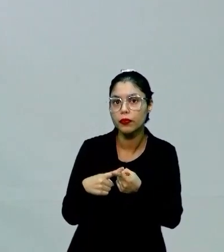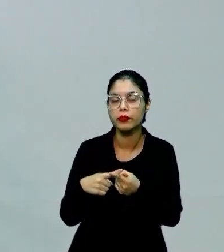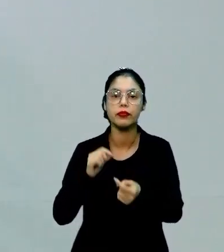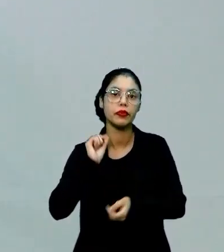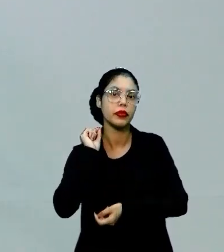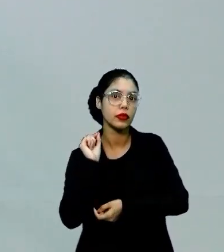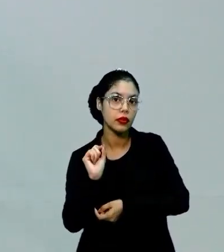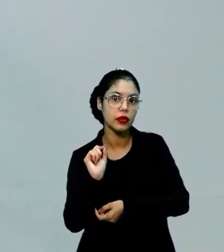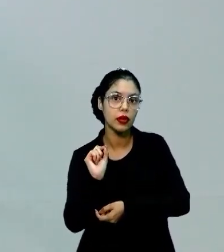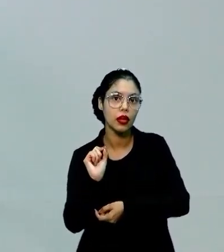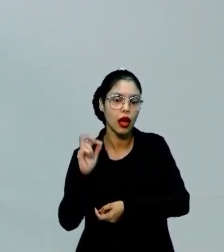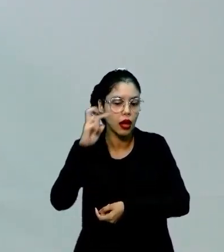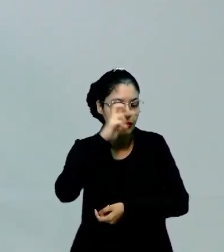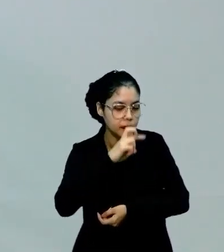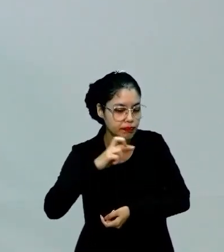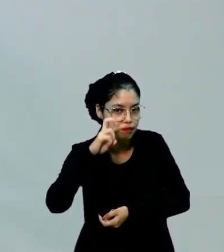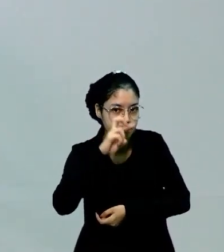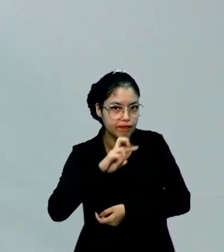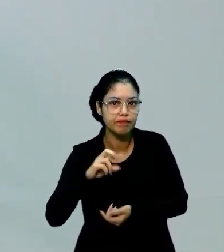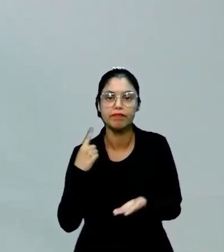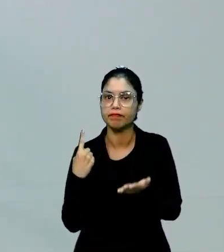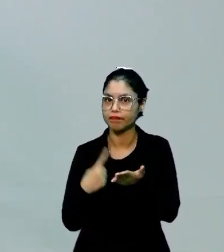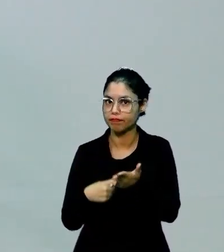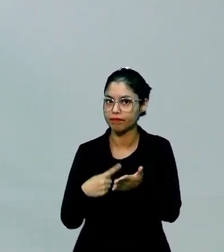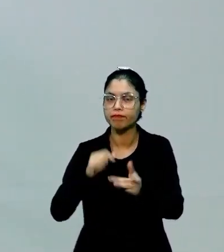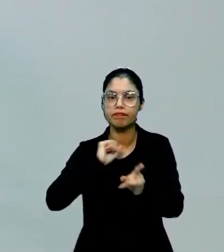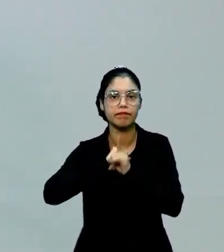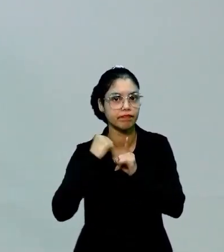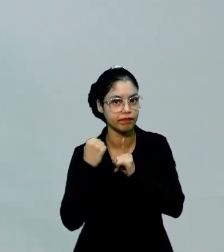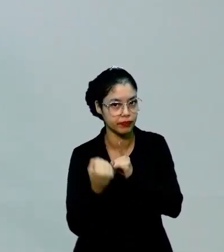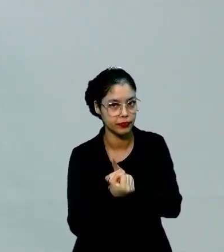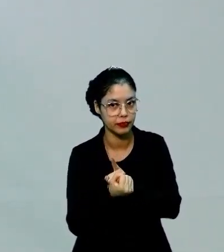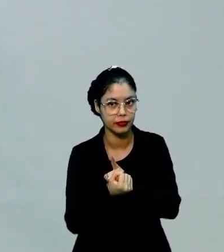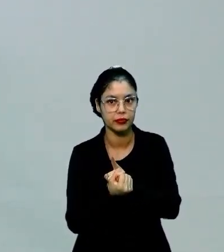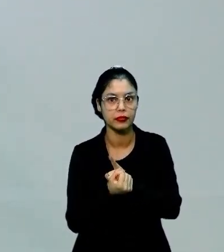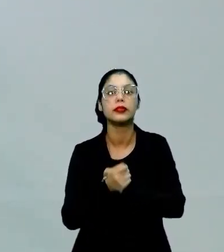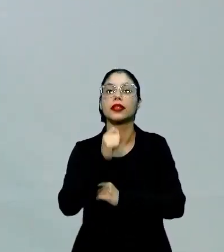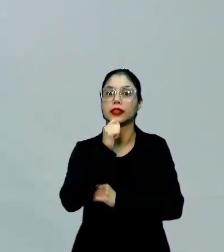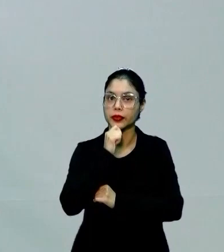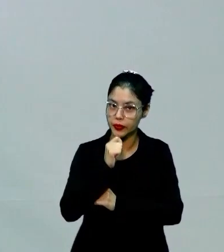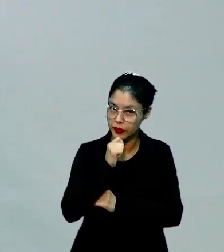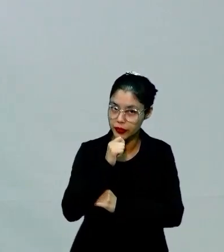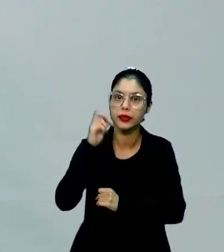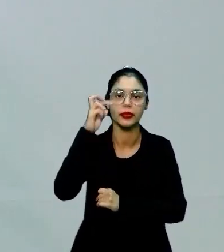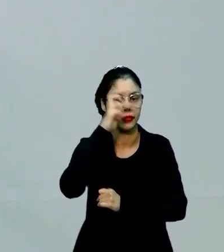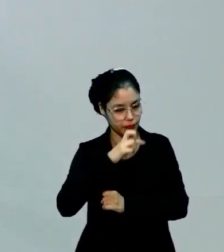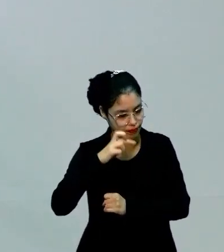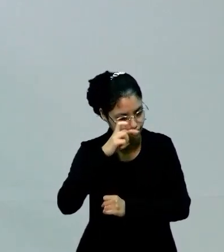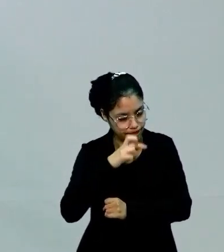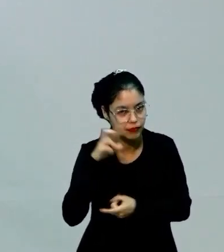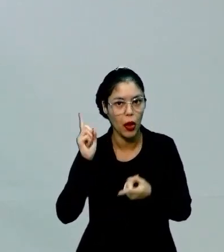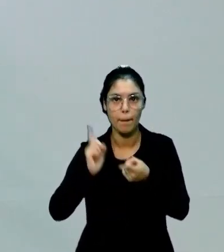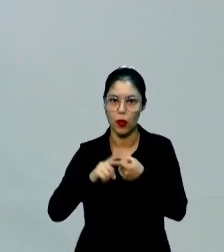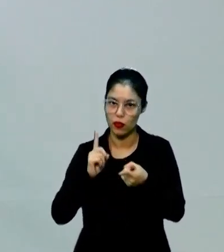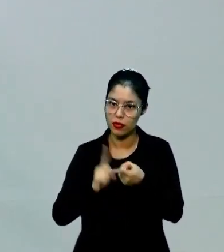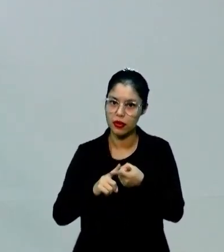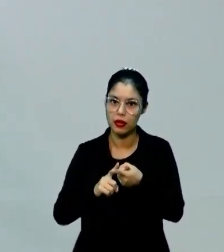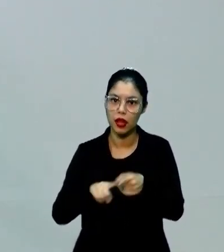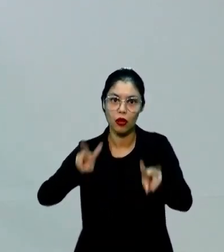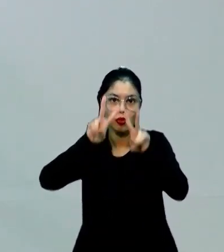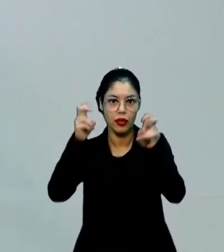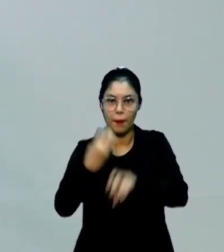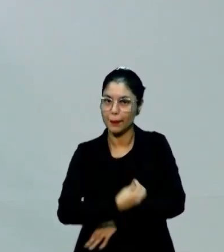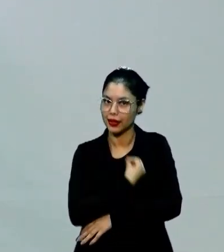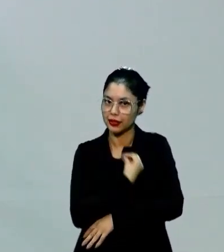ele analisou as condições sociais, aliás, ainda analisa, porque é uma teoria